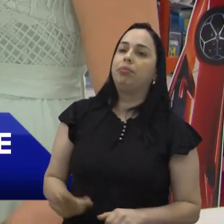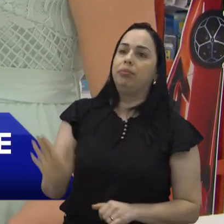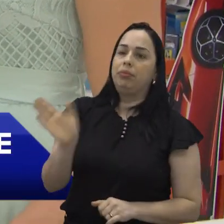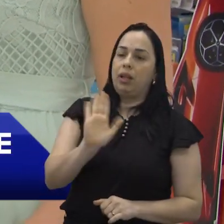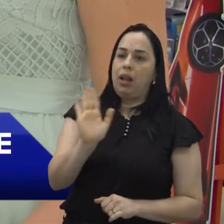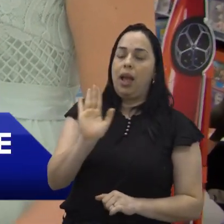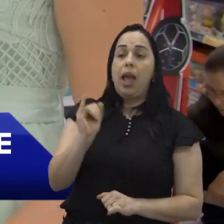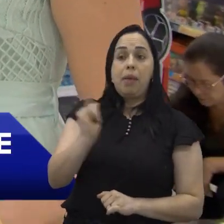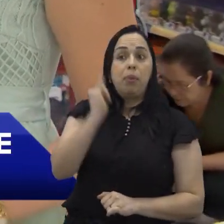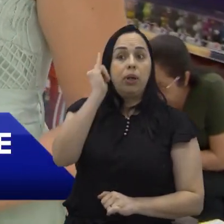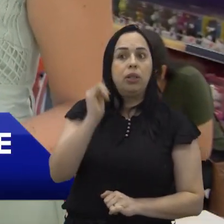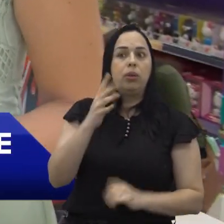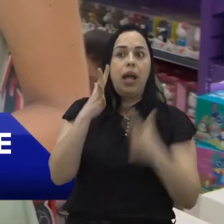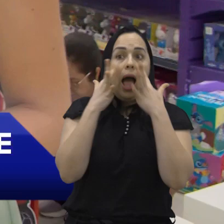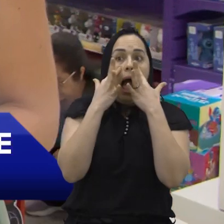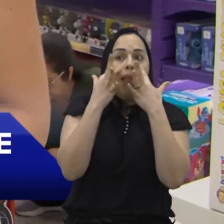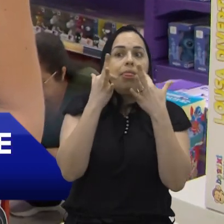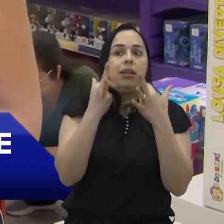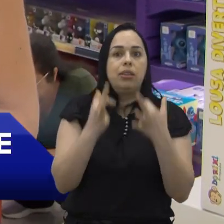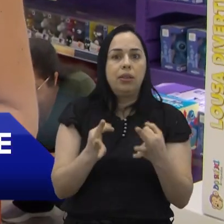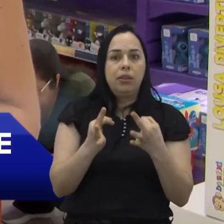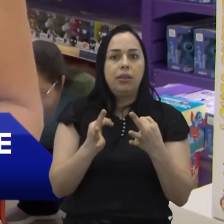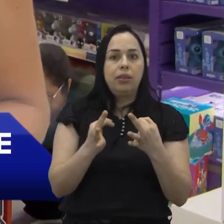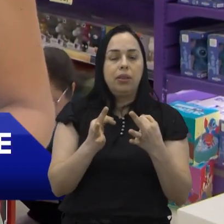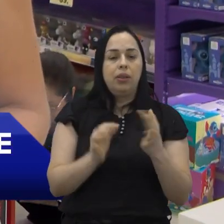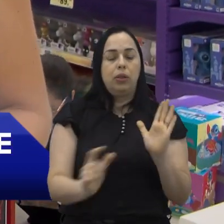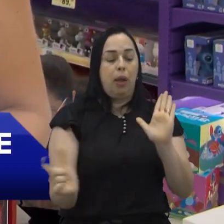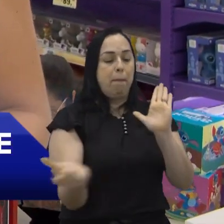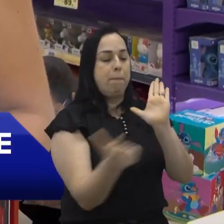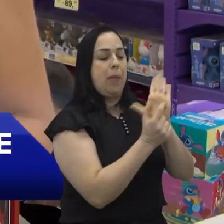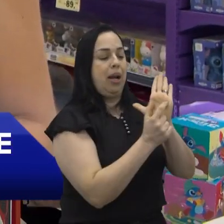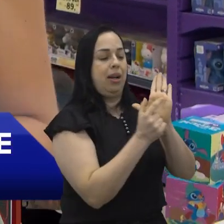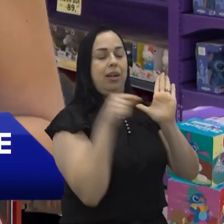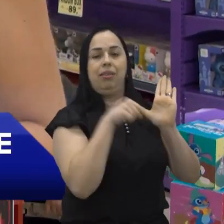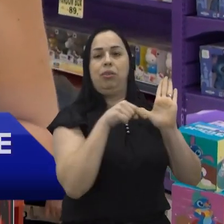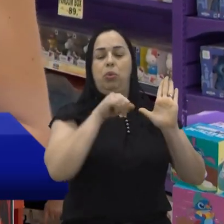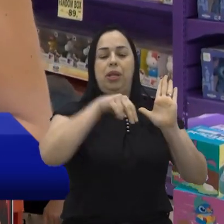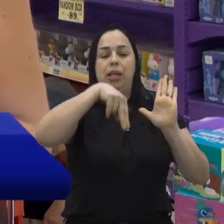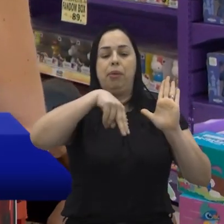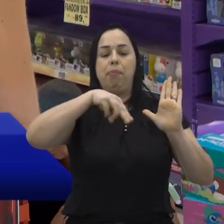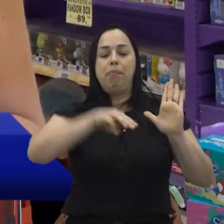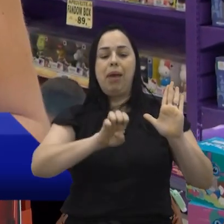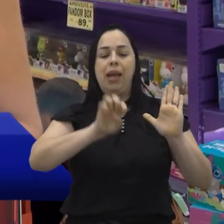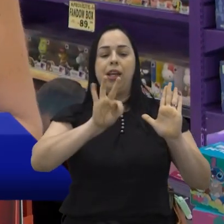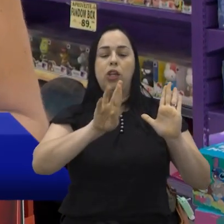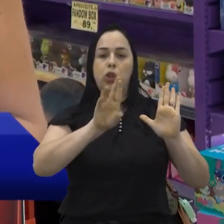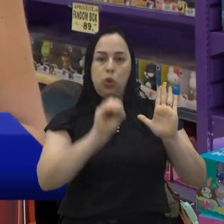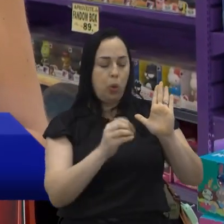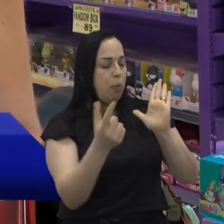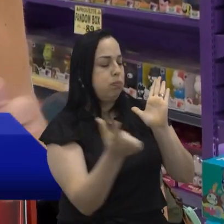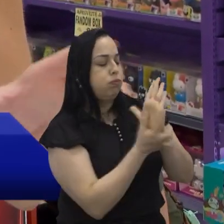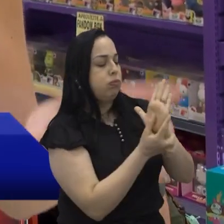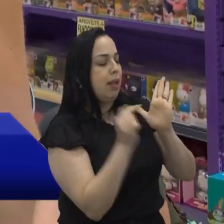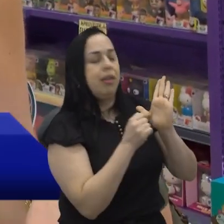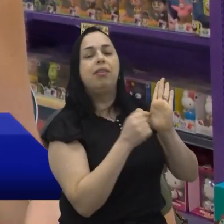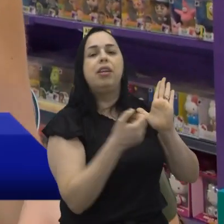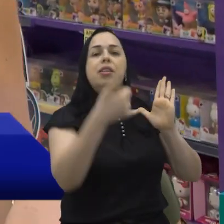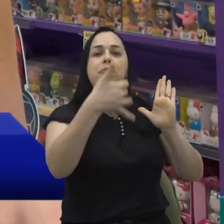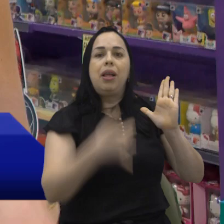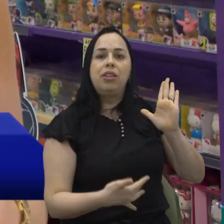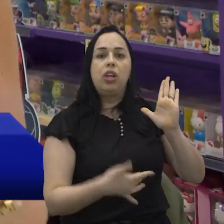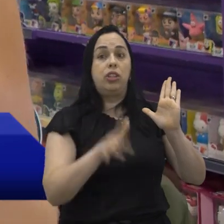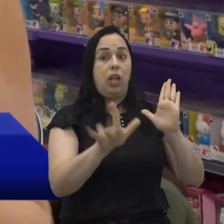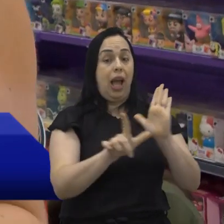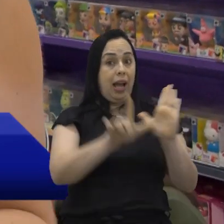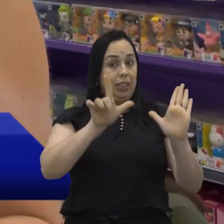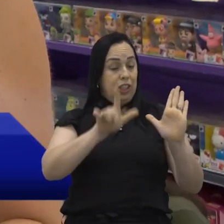Luísa. É muito importante que os pais fiquem atentos com o selo do Inmetro. O selo do Inmetro, ele garante que o produto